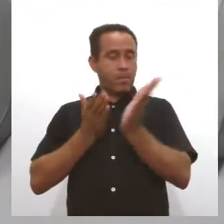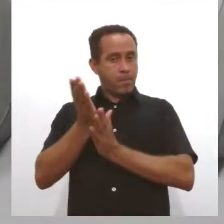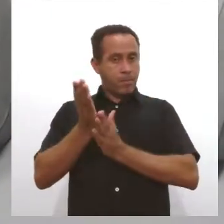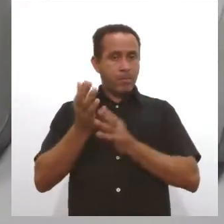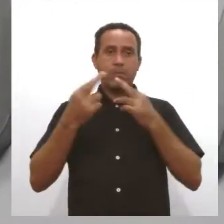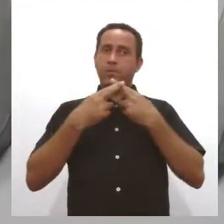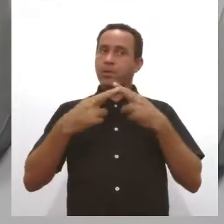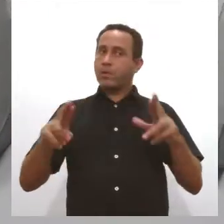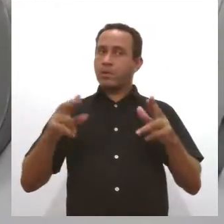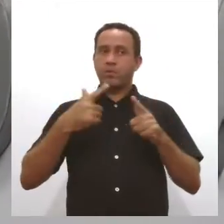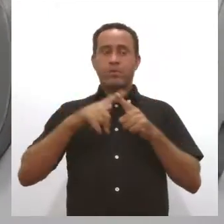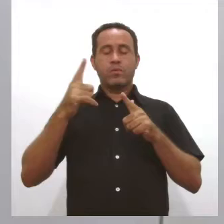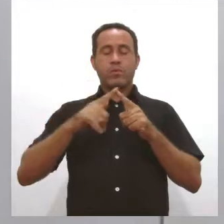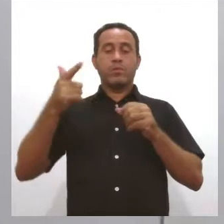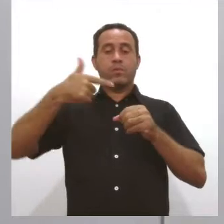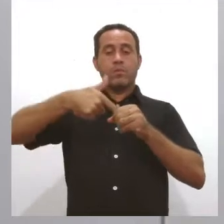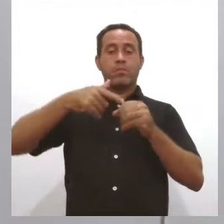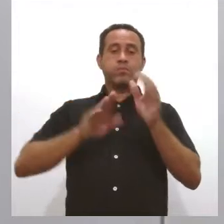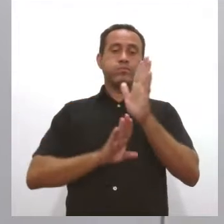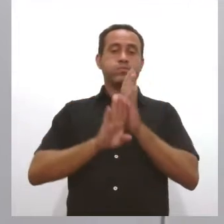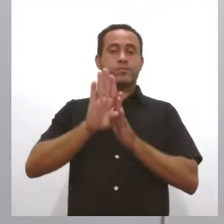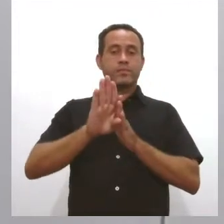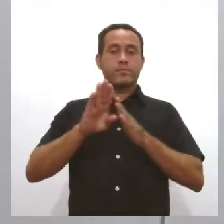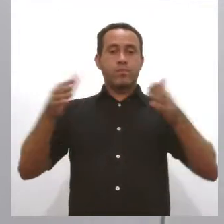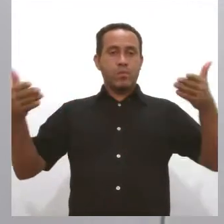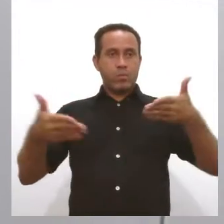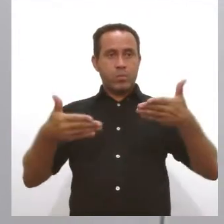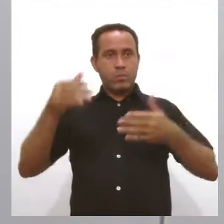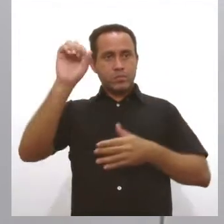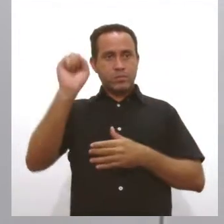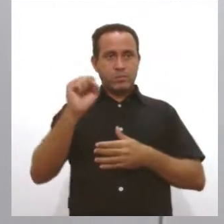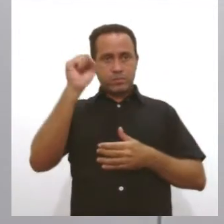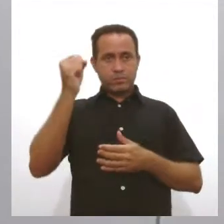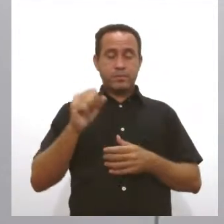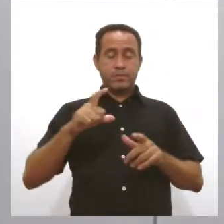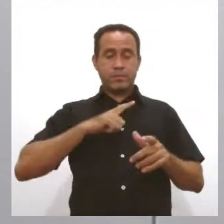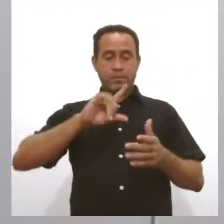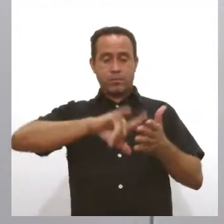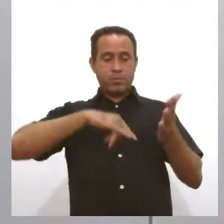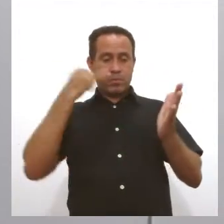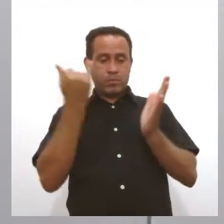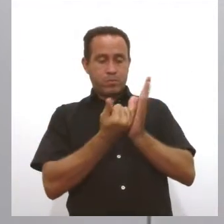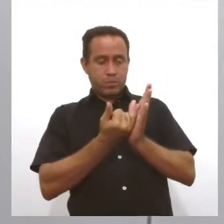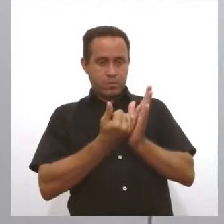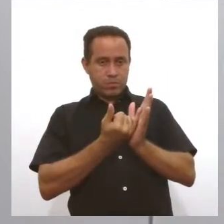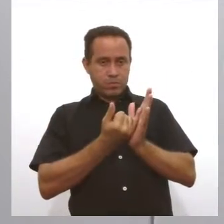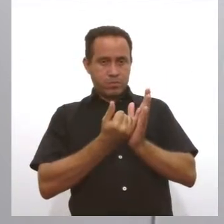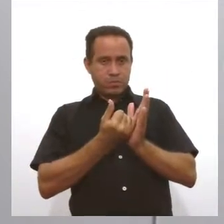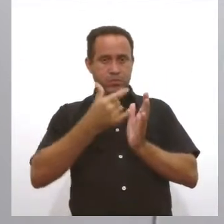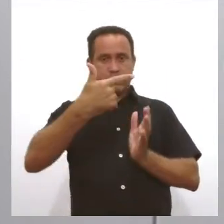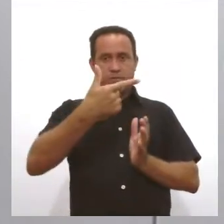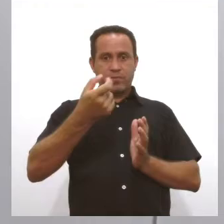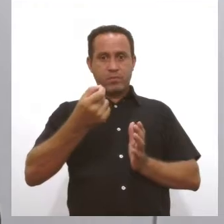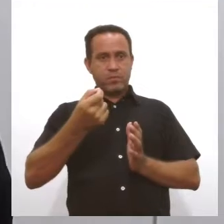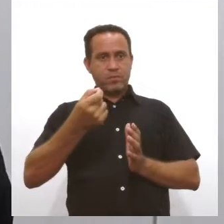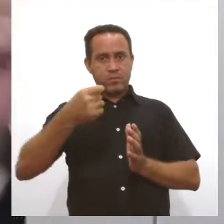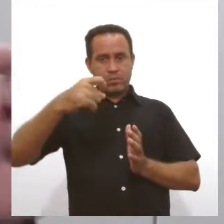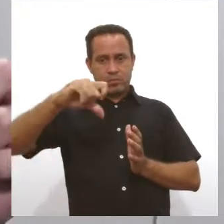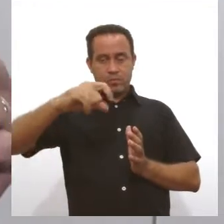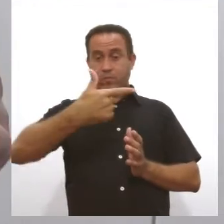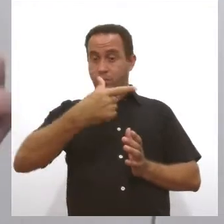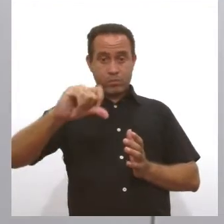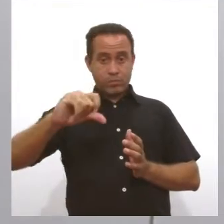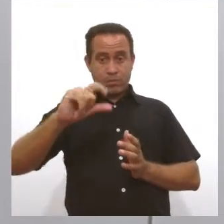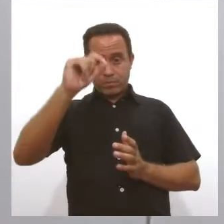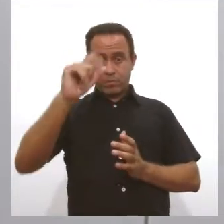alta dos preços de combustíveis. Hoje, Sergipe tem um ICMS de 29%, um ICMS que é calculado em cima do preço final